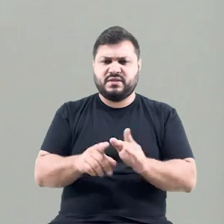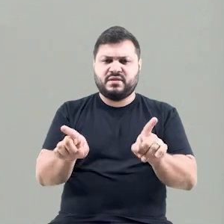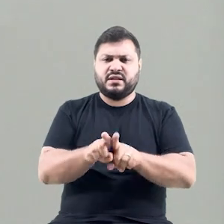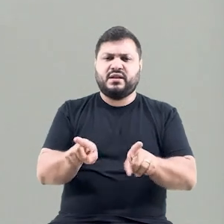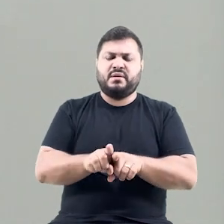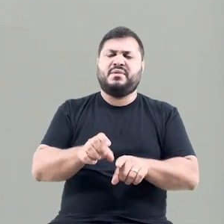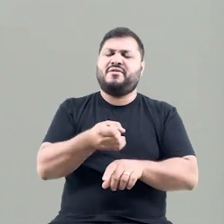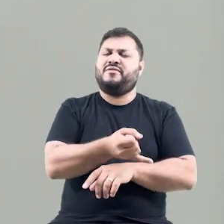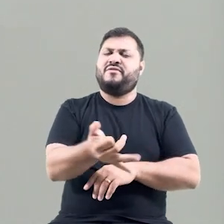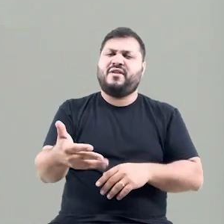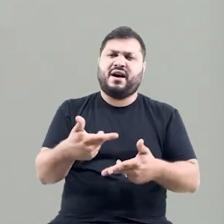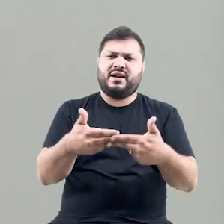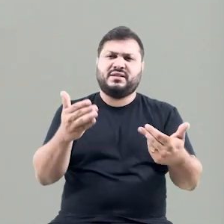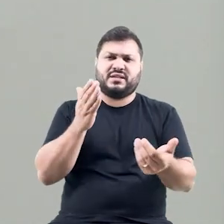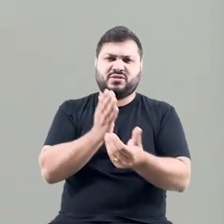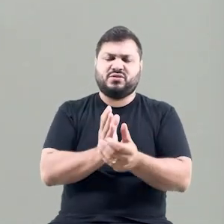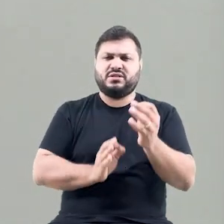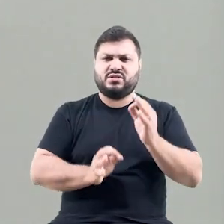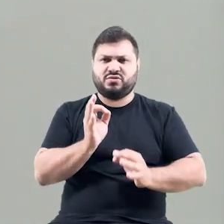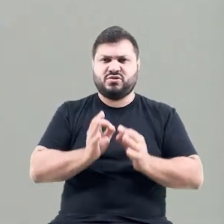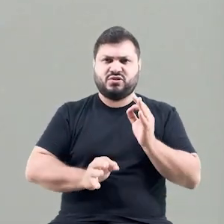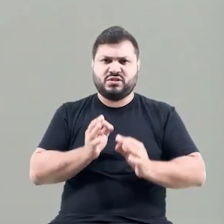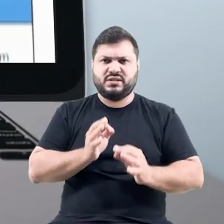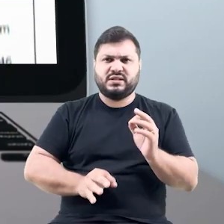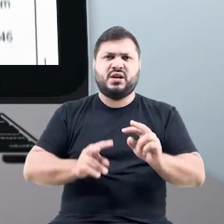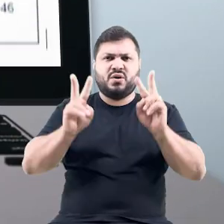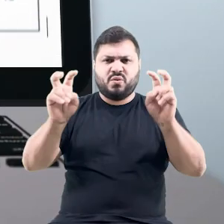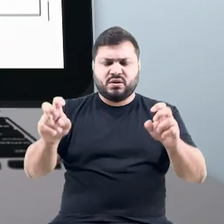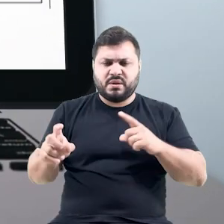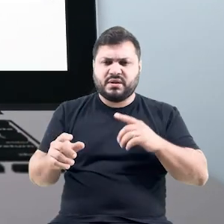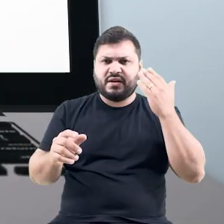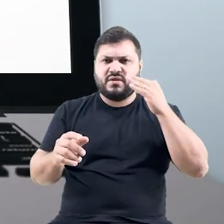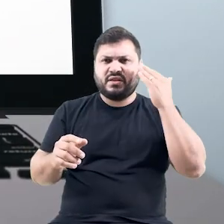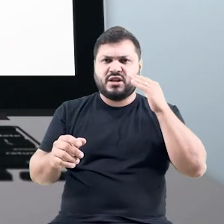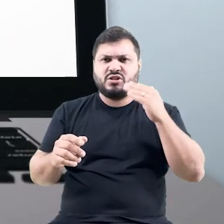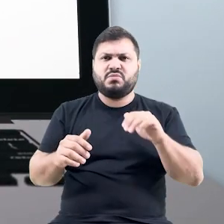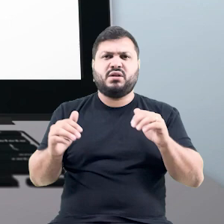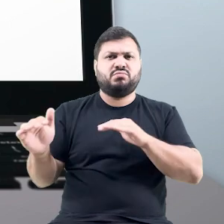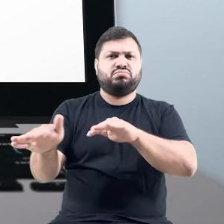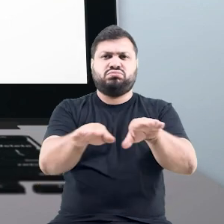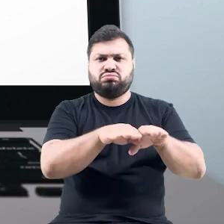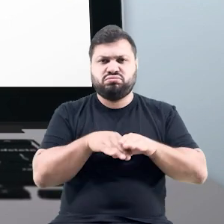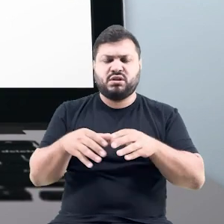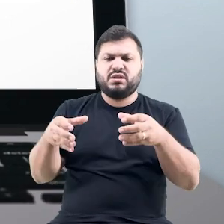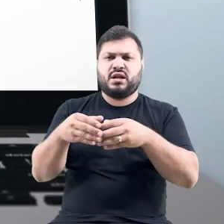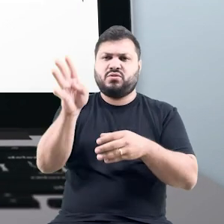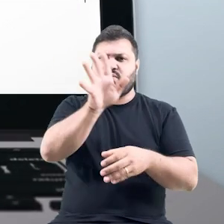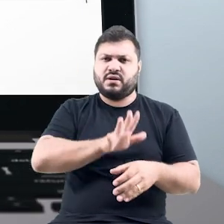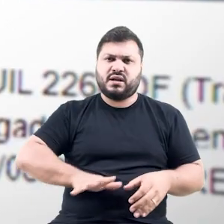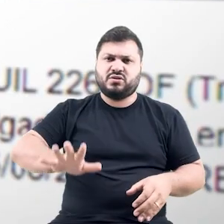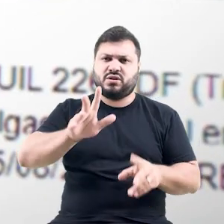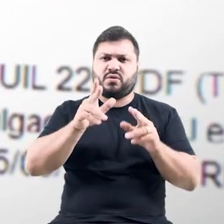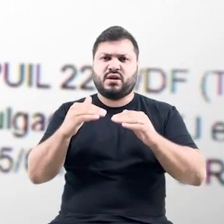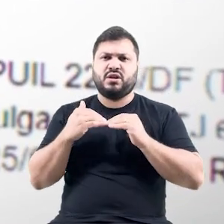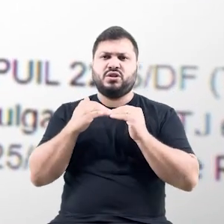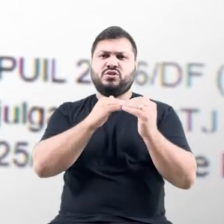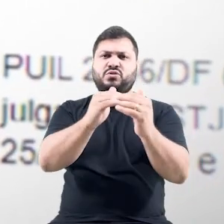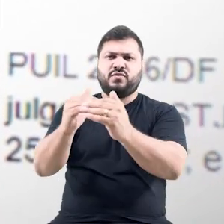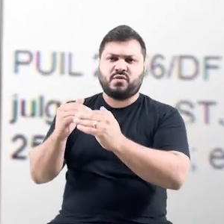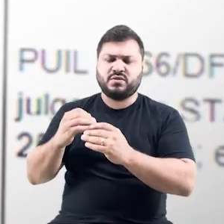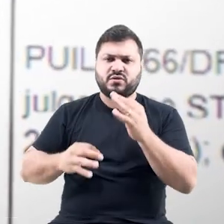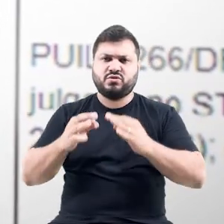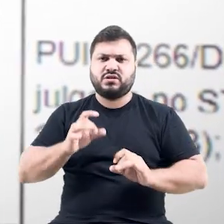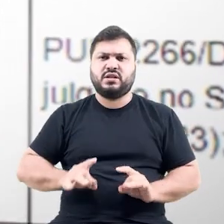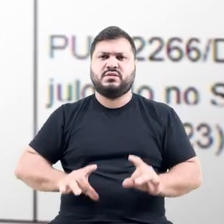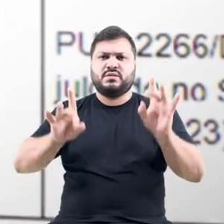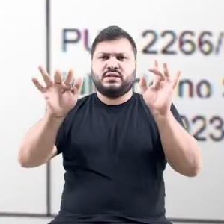específica e após inúmeras ações na Justiça, o tema teve entendimento pacificado na Turma Nacional de Uniformização